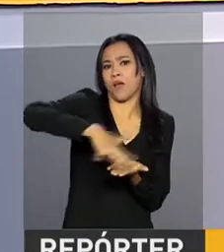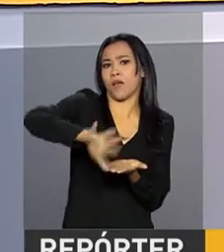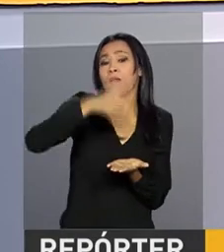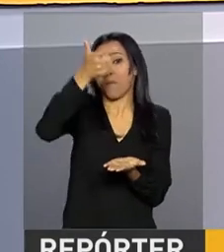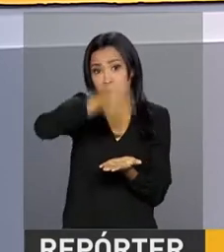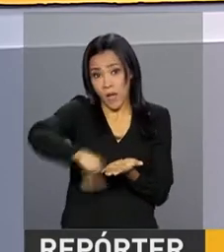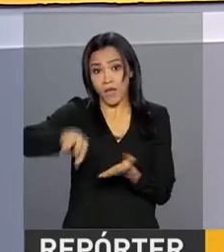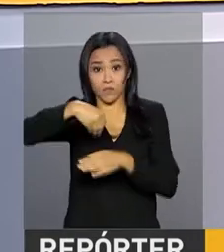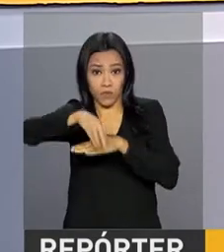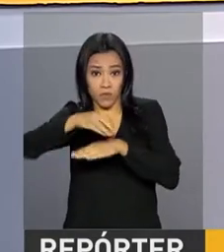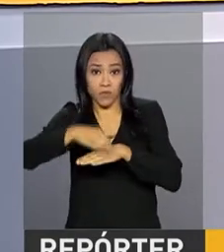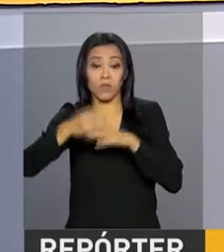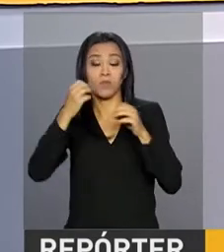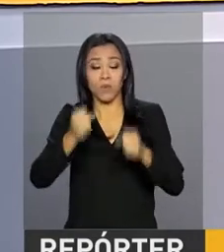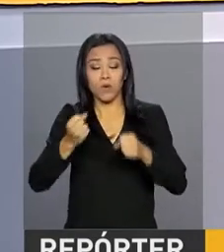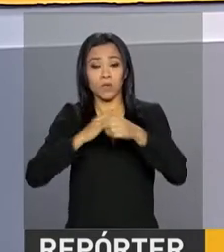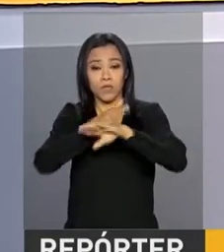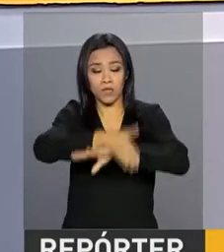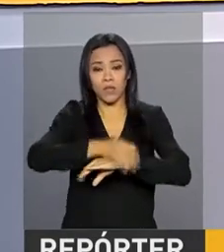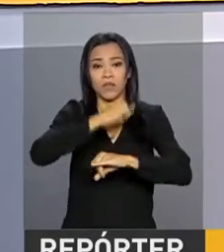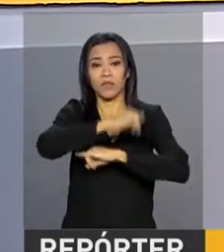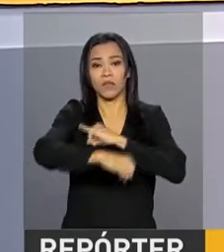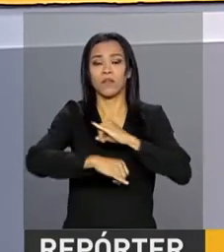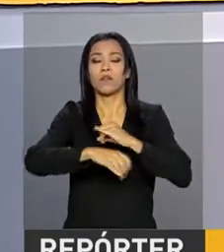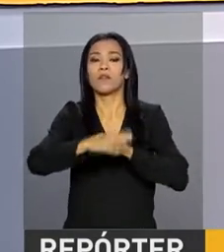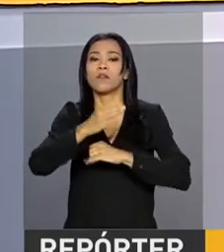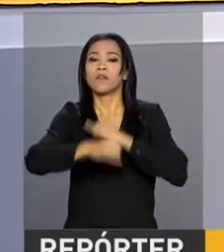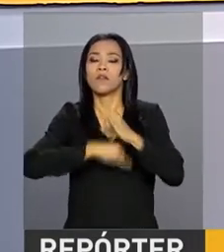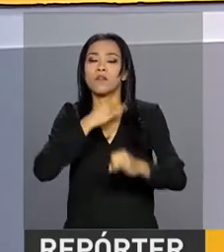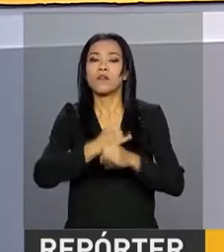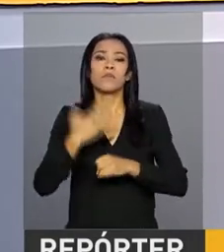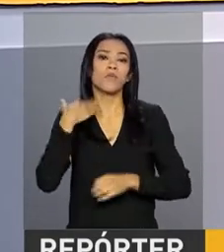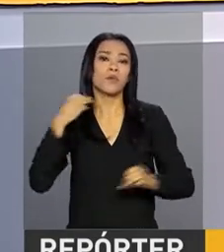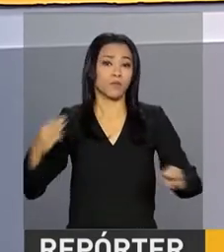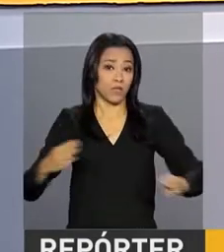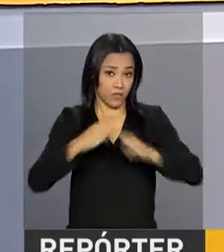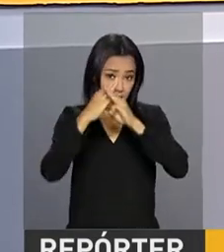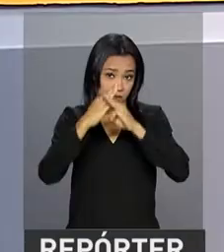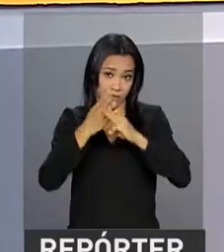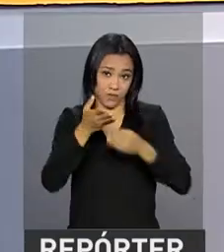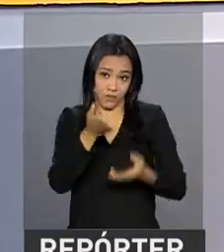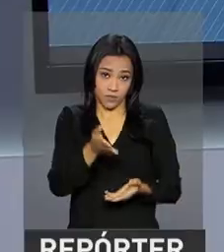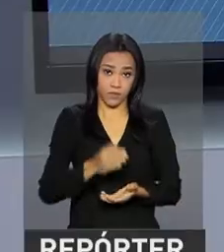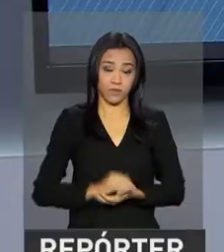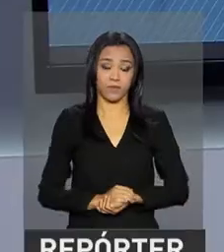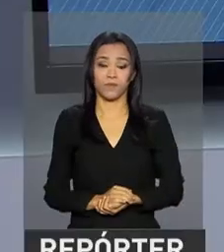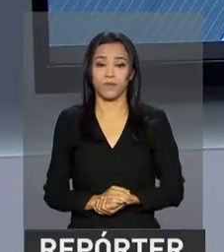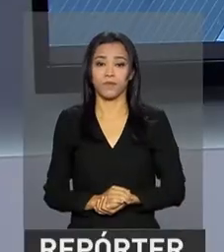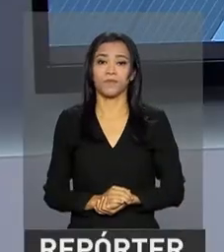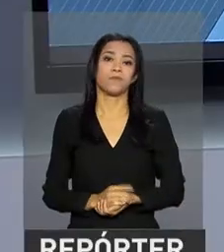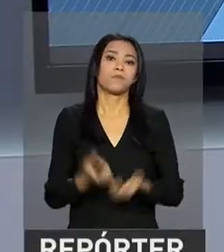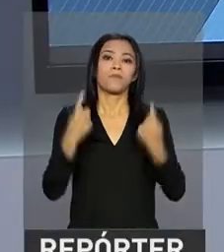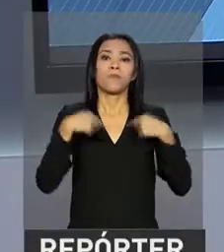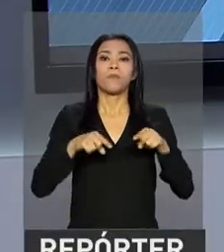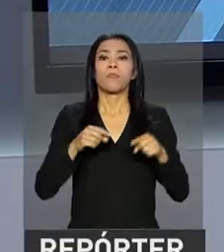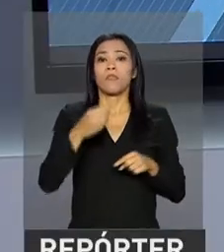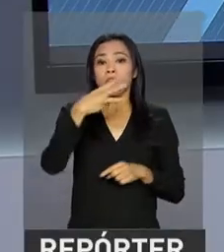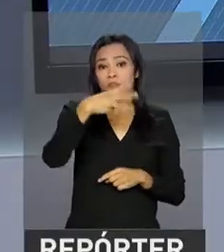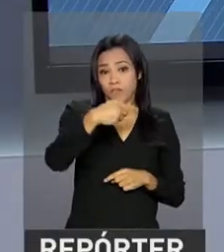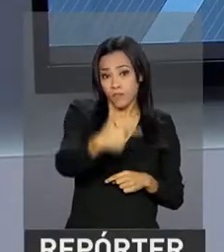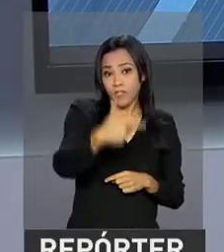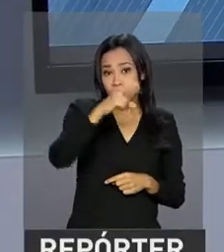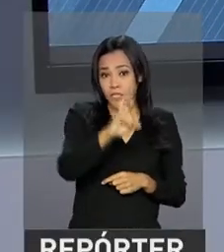informações sobre o programa no site da caixa econômica federal na sessão para sua empresa cerca de 25 mil